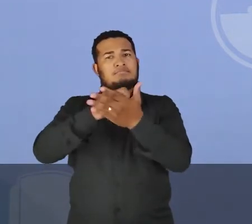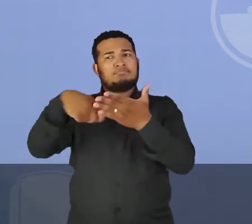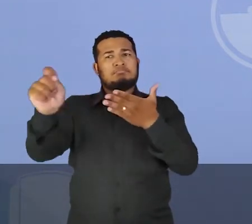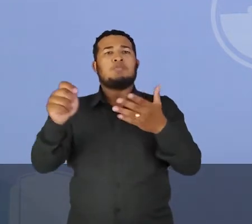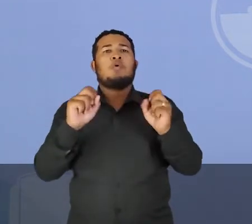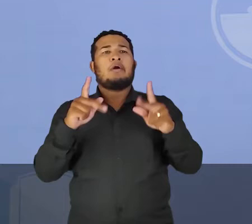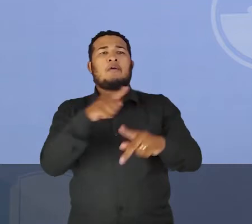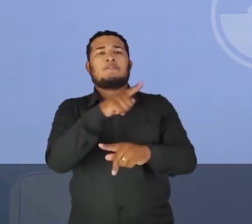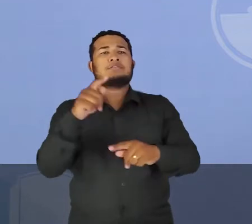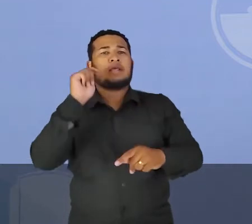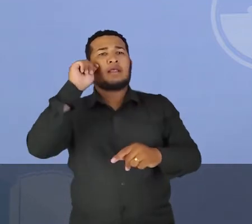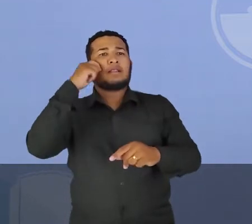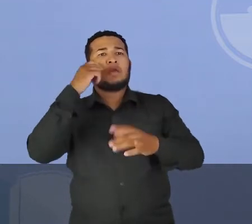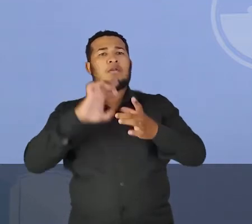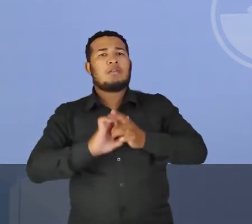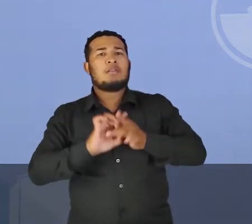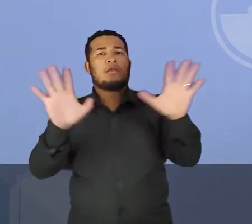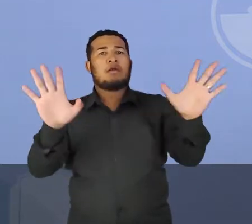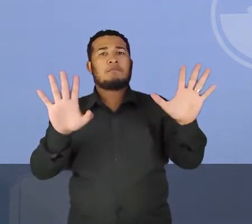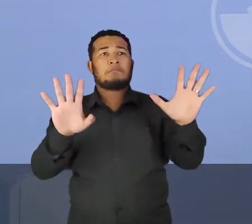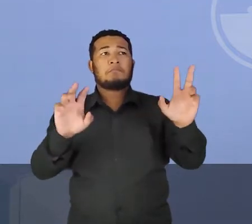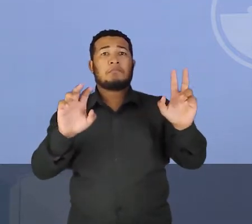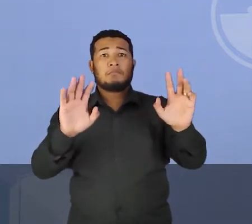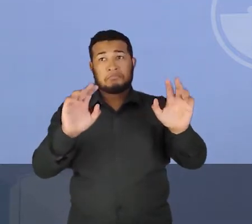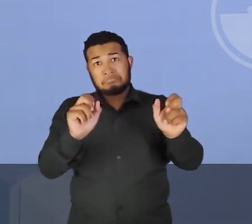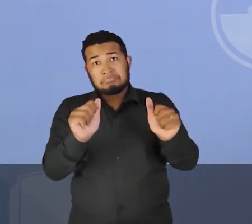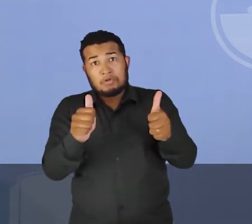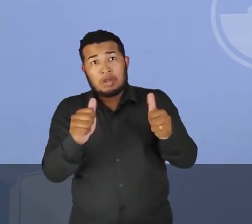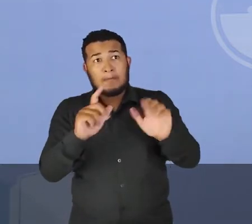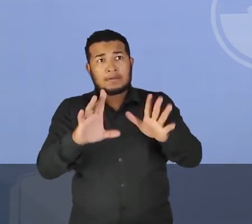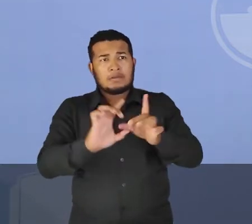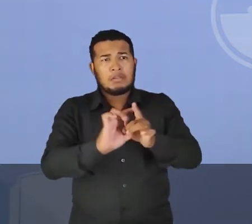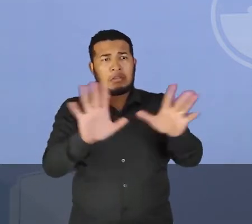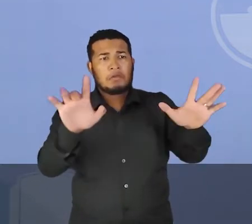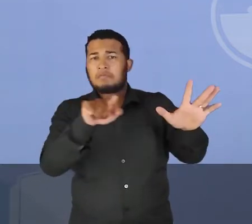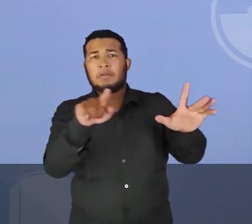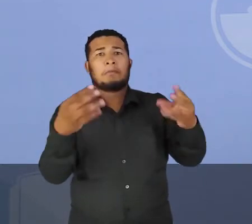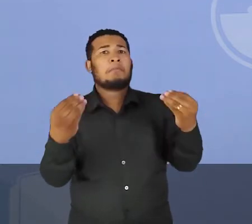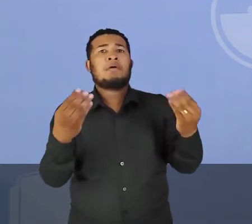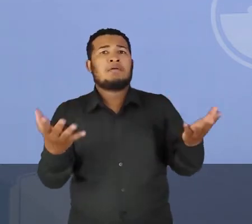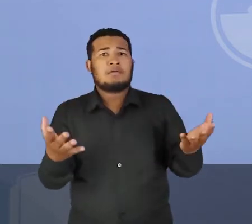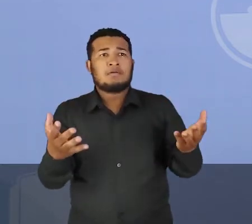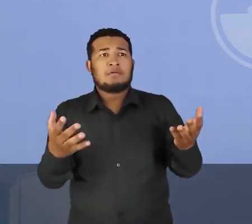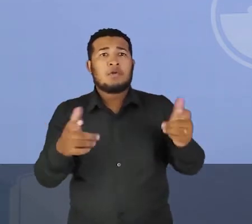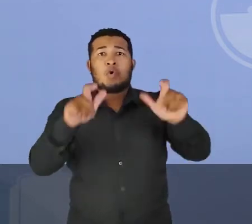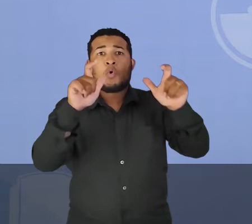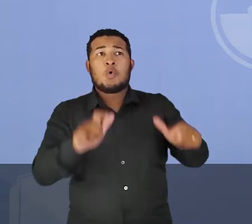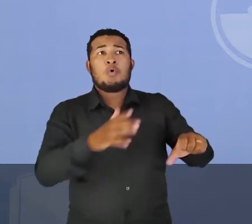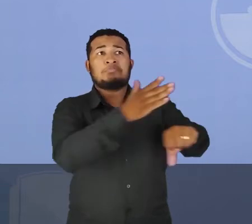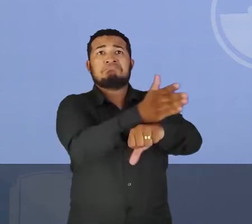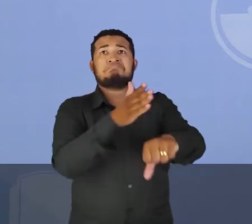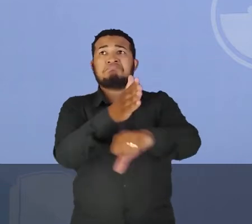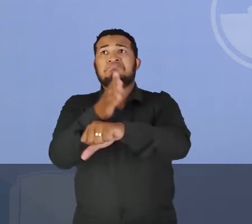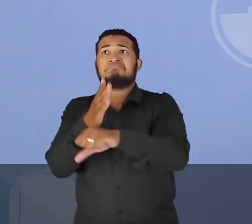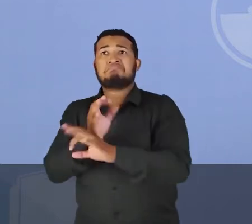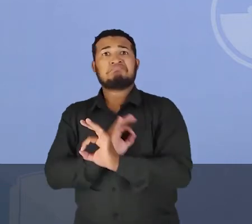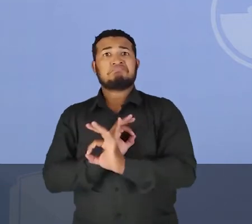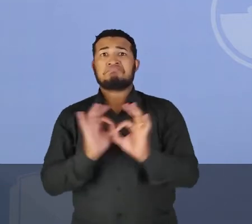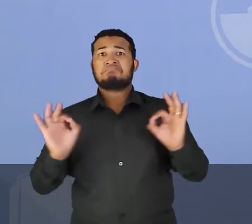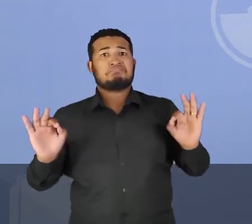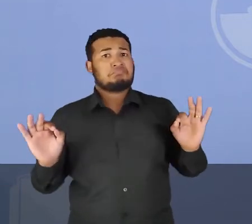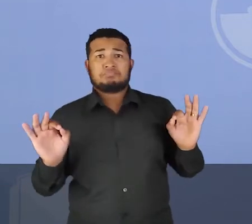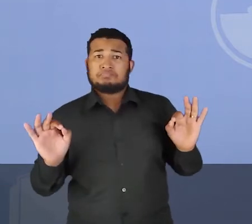vocês são livres. Mas livres para quê? Tá? Eles não tinham para onde ir.